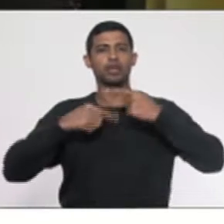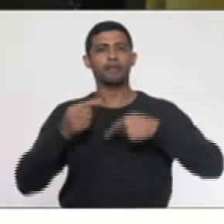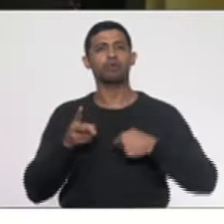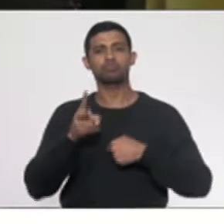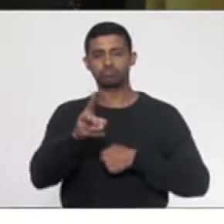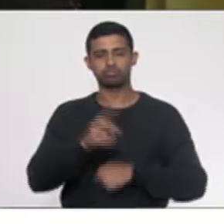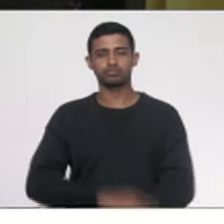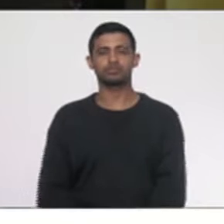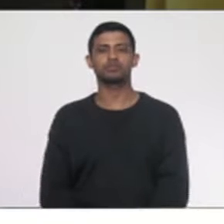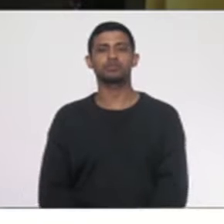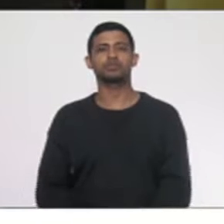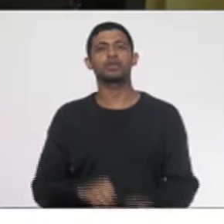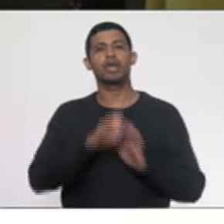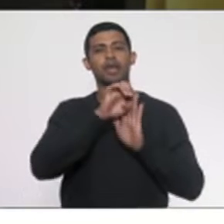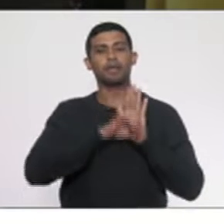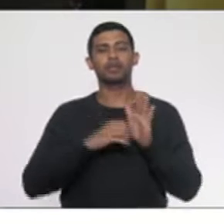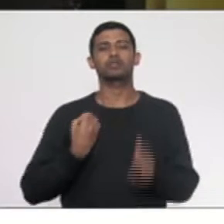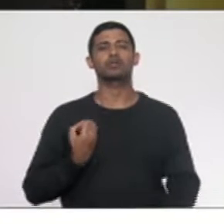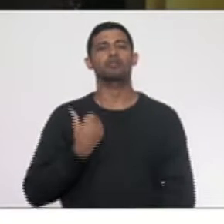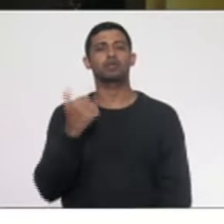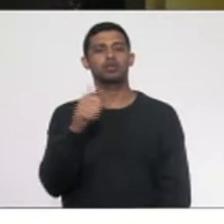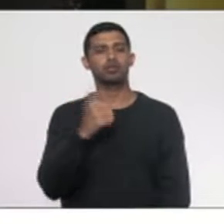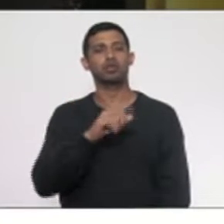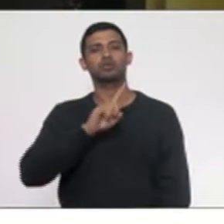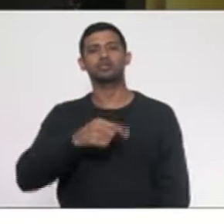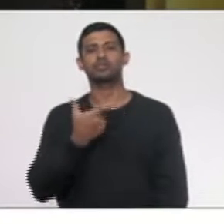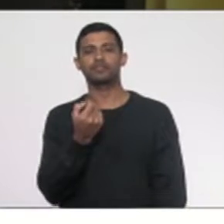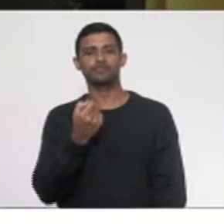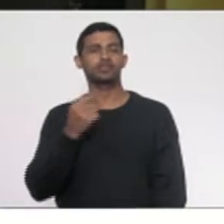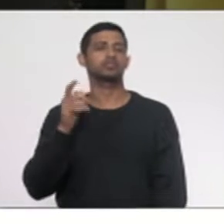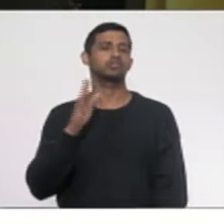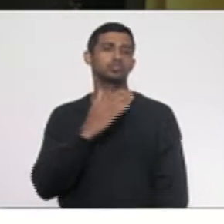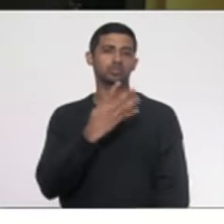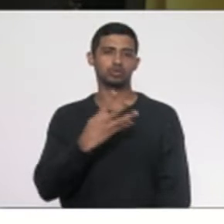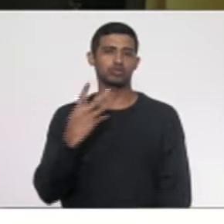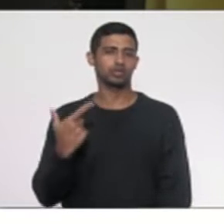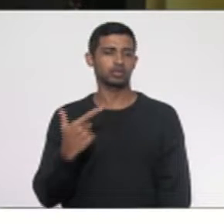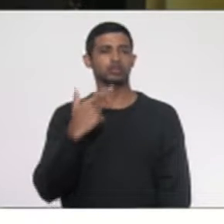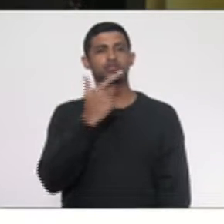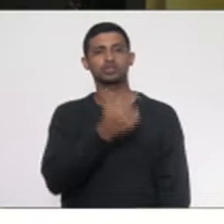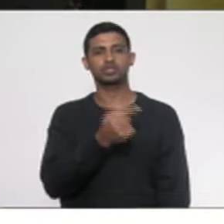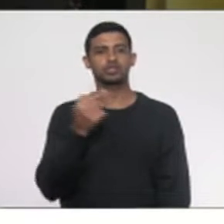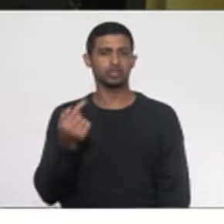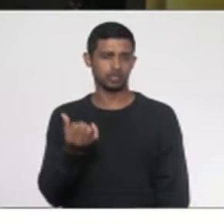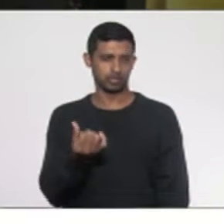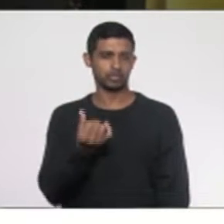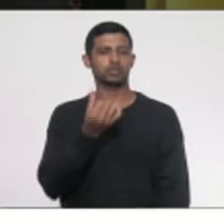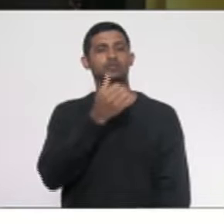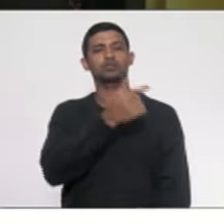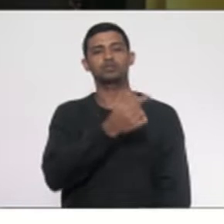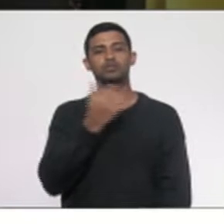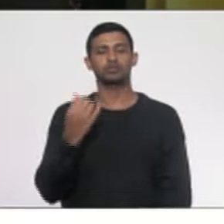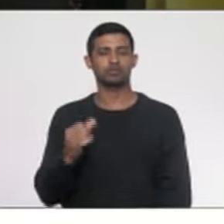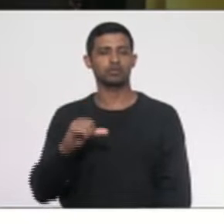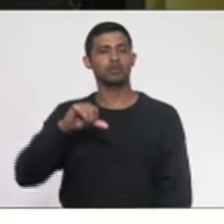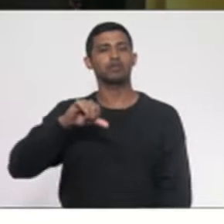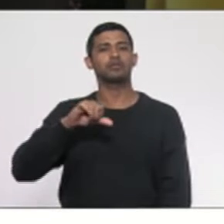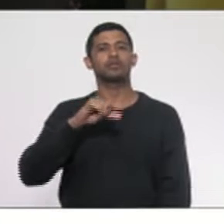para a emenda 11, emenda 20, 42, 76, 44,